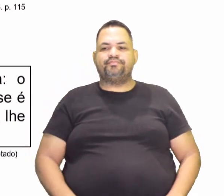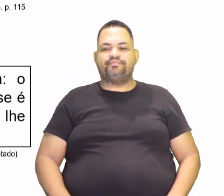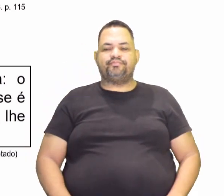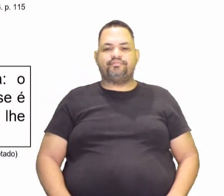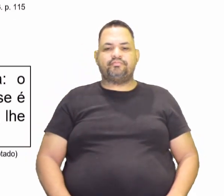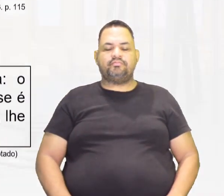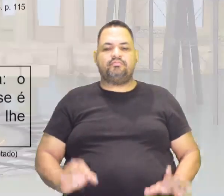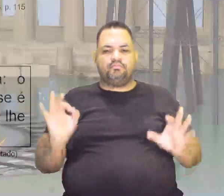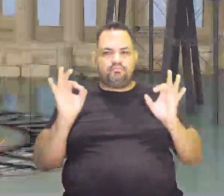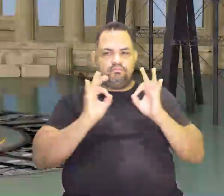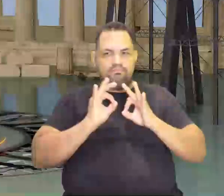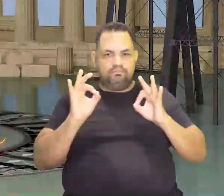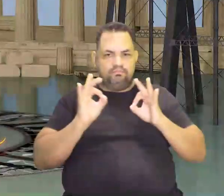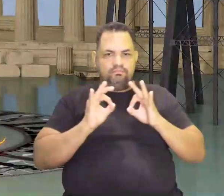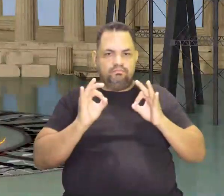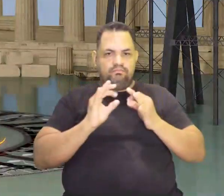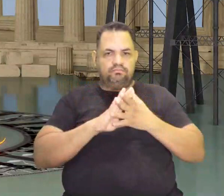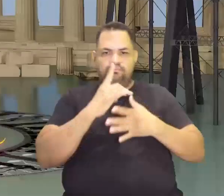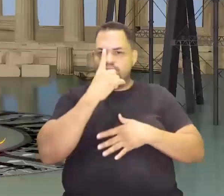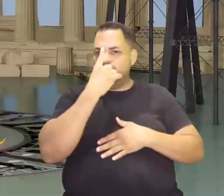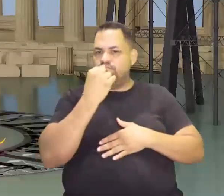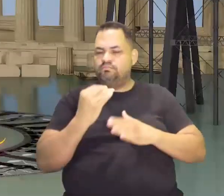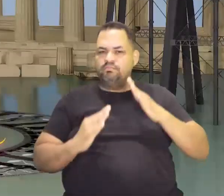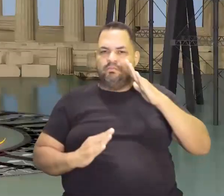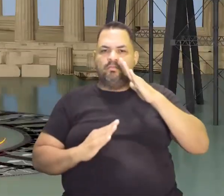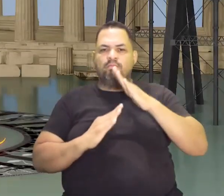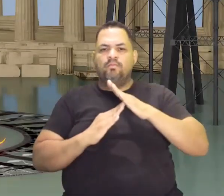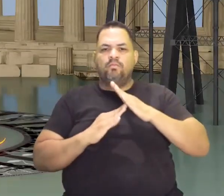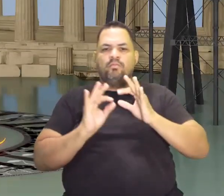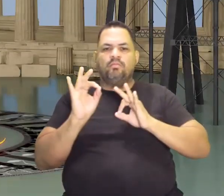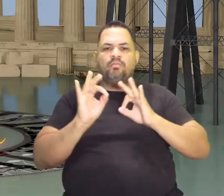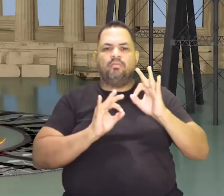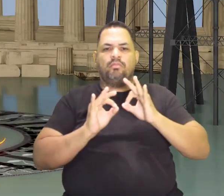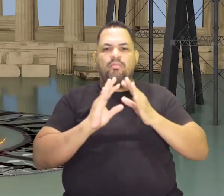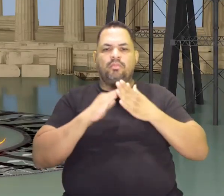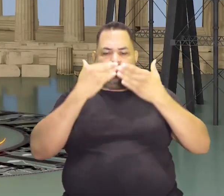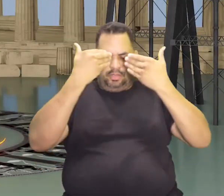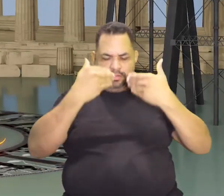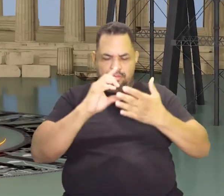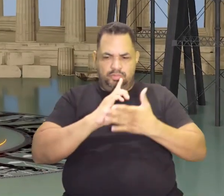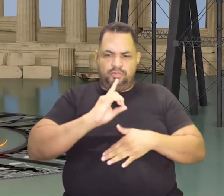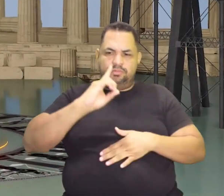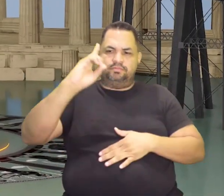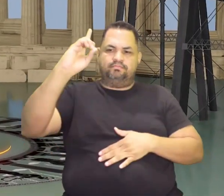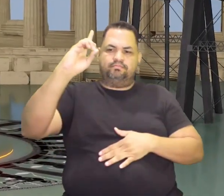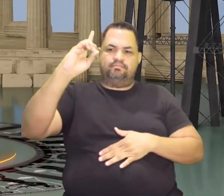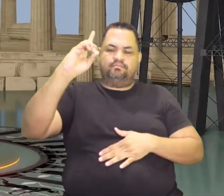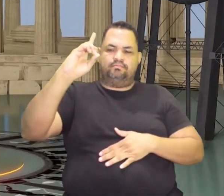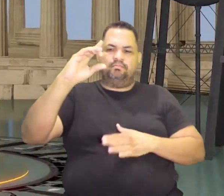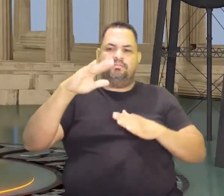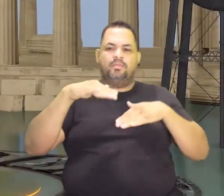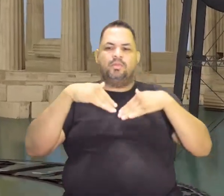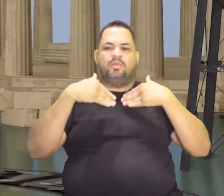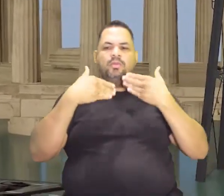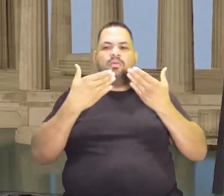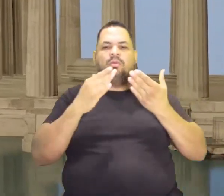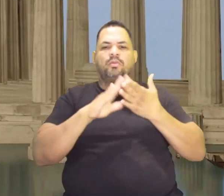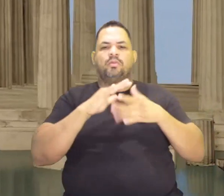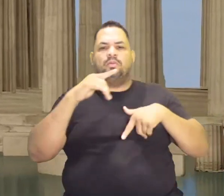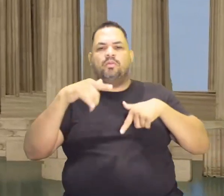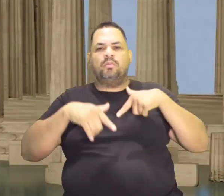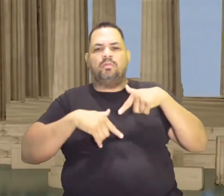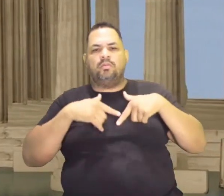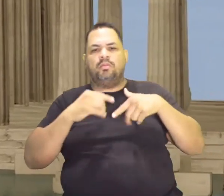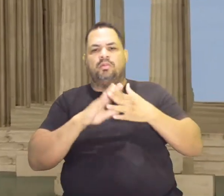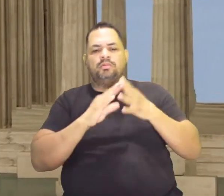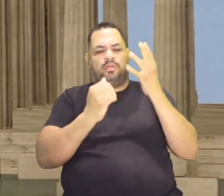de perfeição segundo Descartes máxima, é do ser divino, Deus. Quando você produz